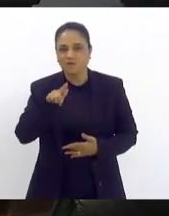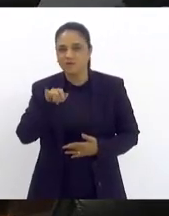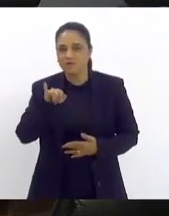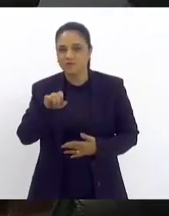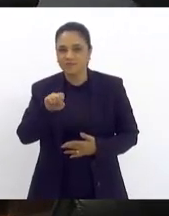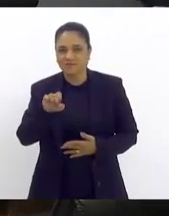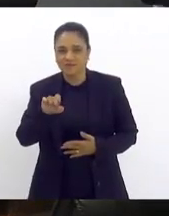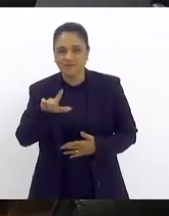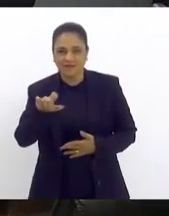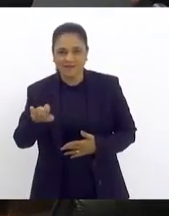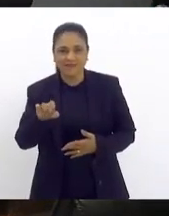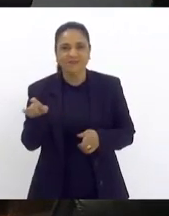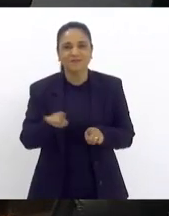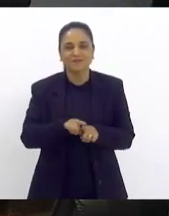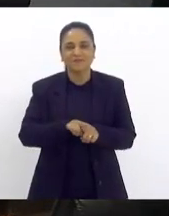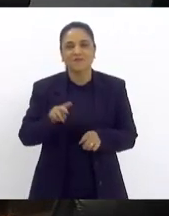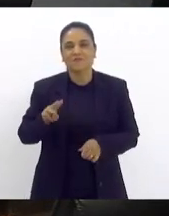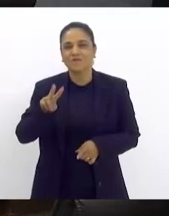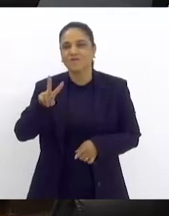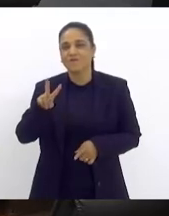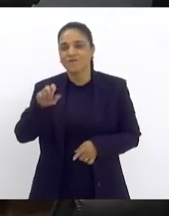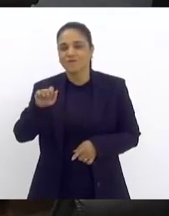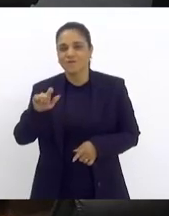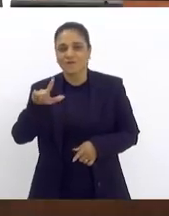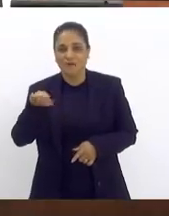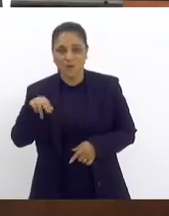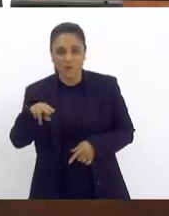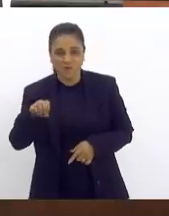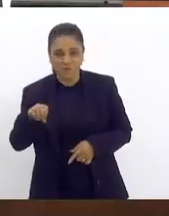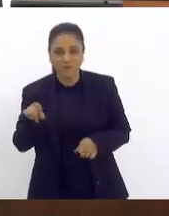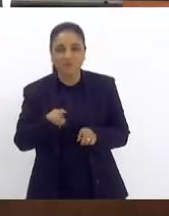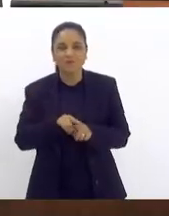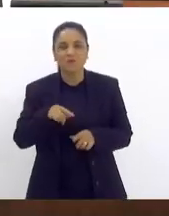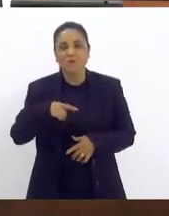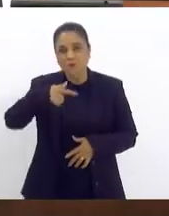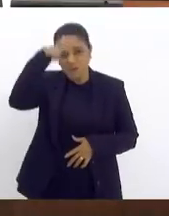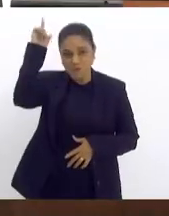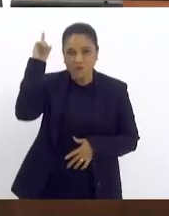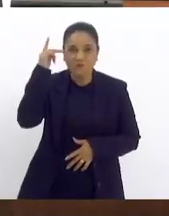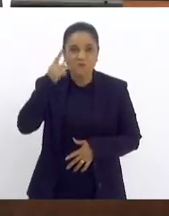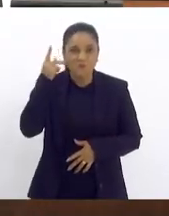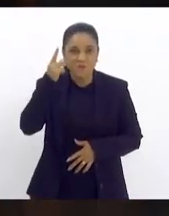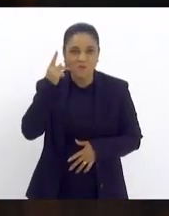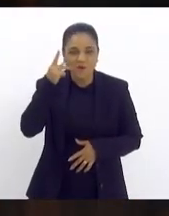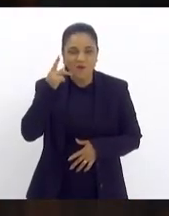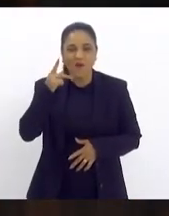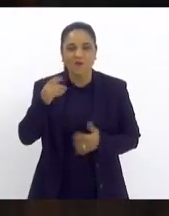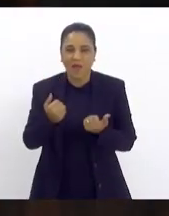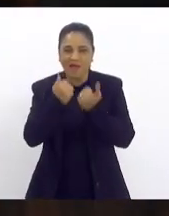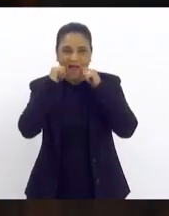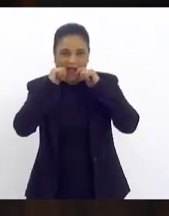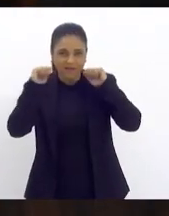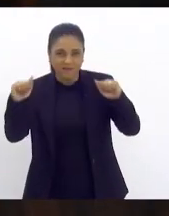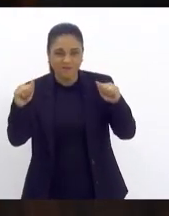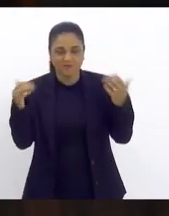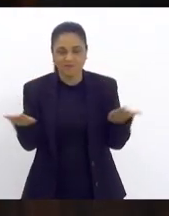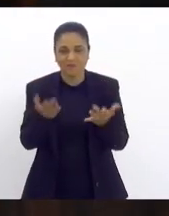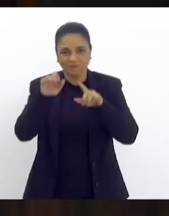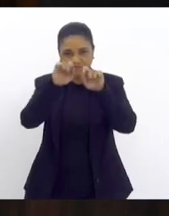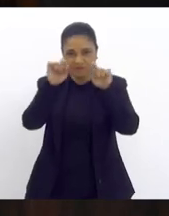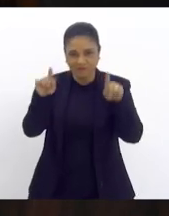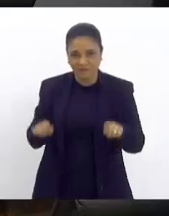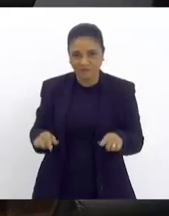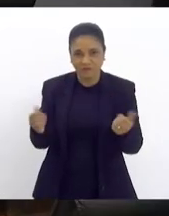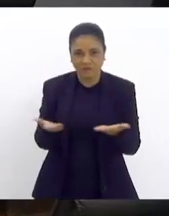Ceasa Oi meu amor que linda o Luis Paulo jairi todos os assessores servidores dessa casa